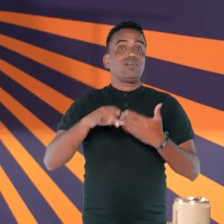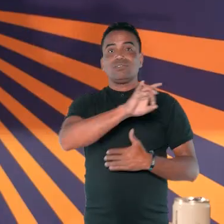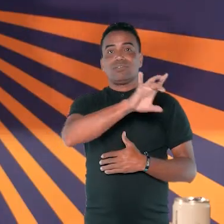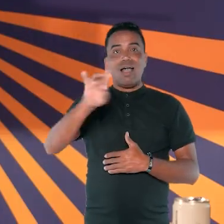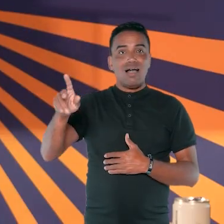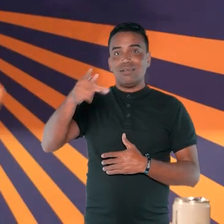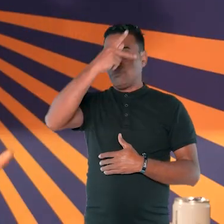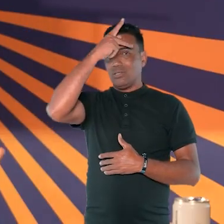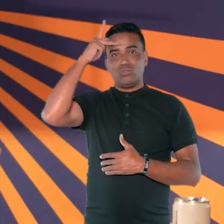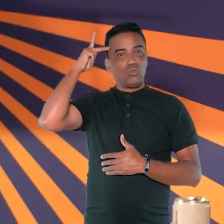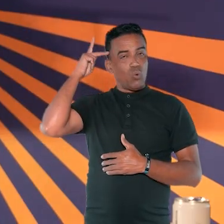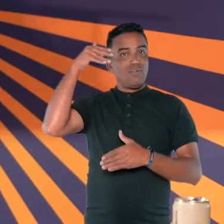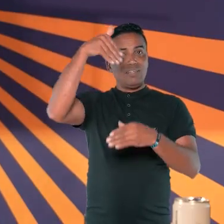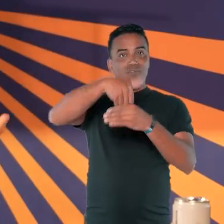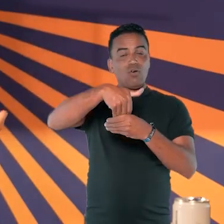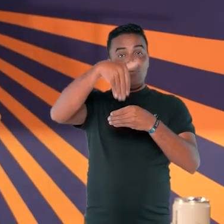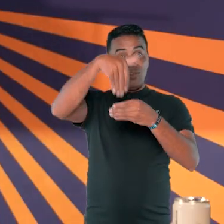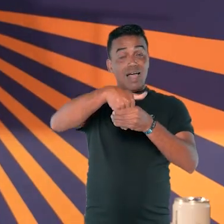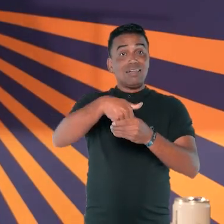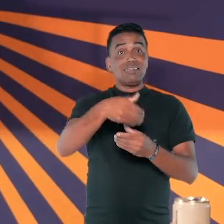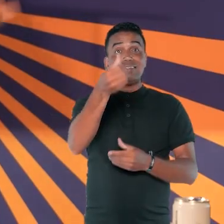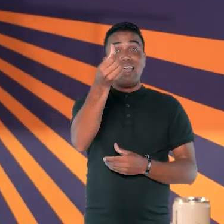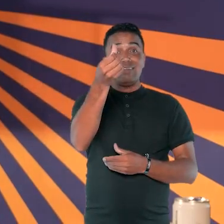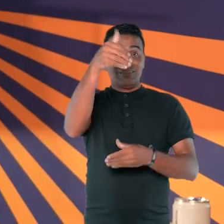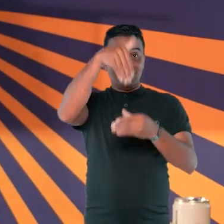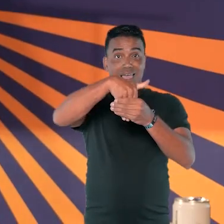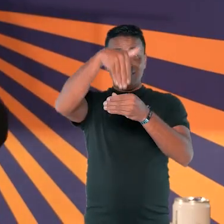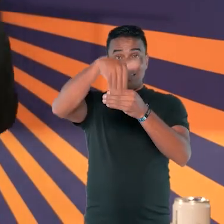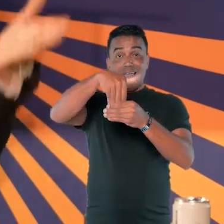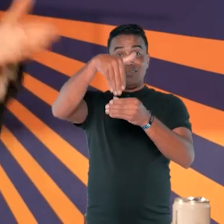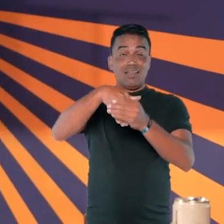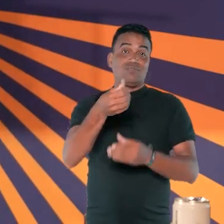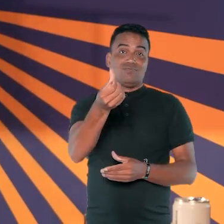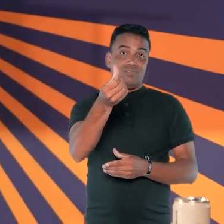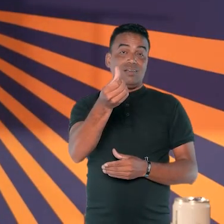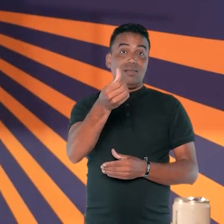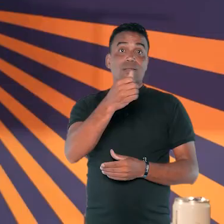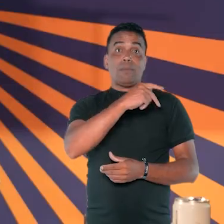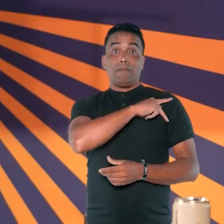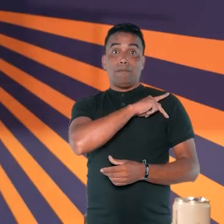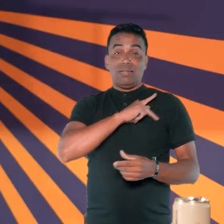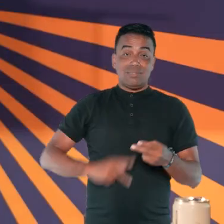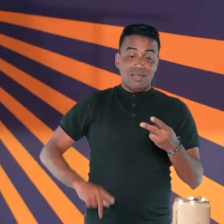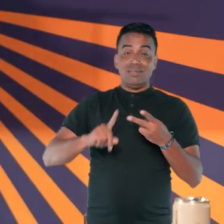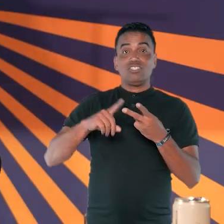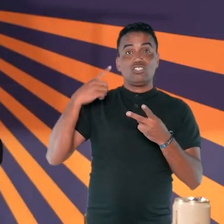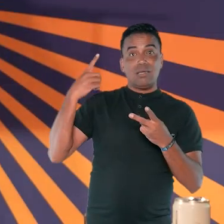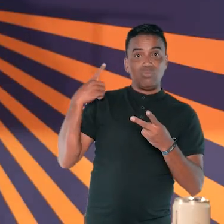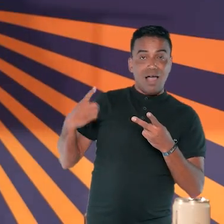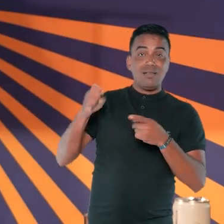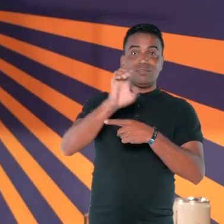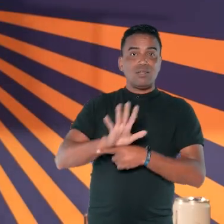ter que votar 6 vezes, são 6 votos no ano que vem, considerando de presidente da República, deputado estadual.